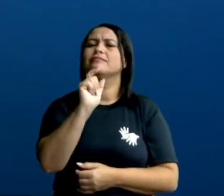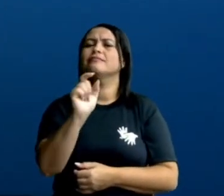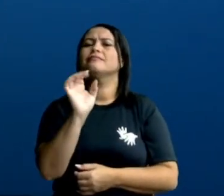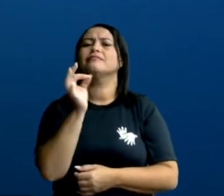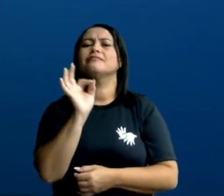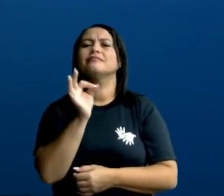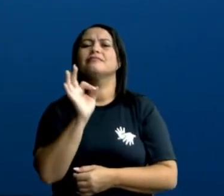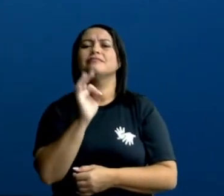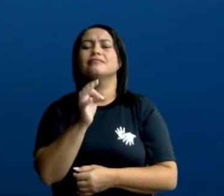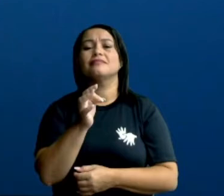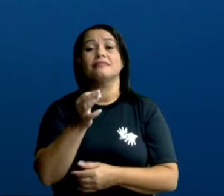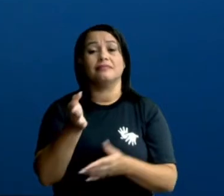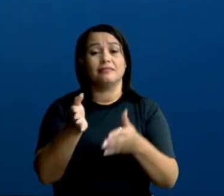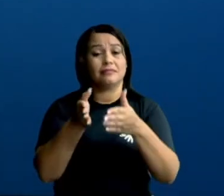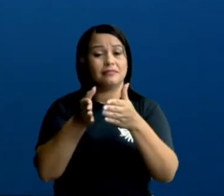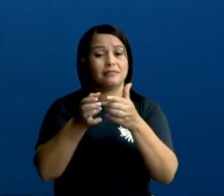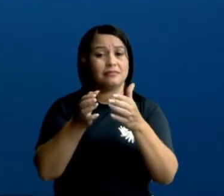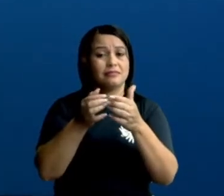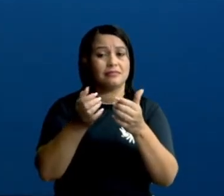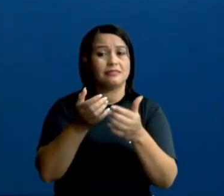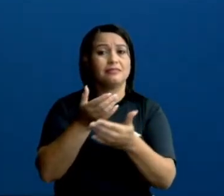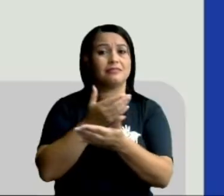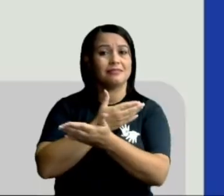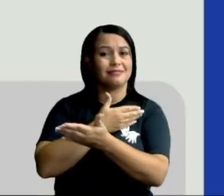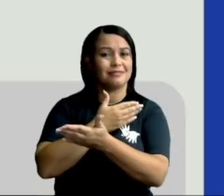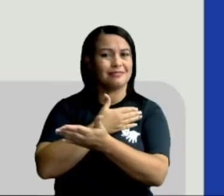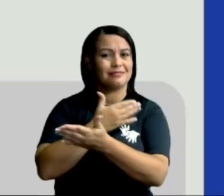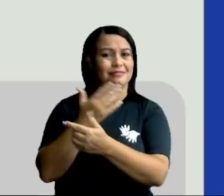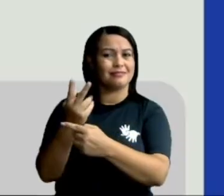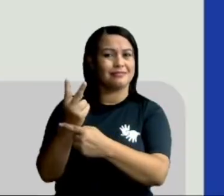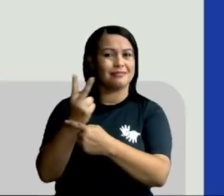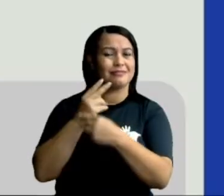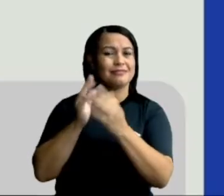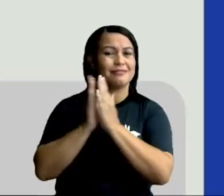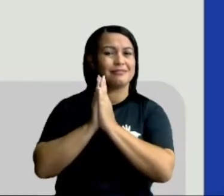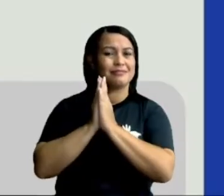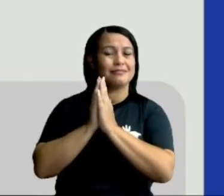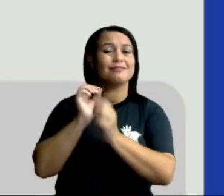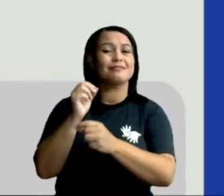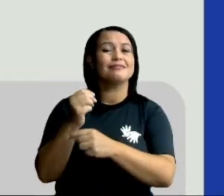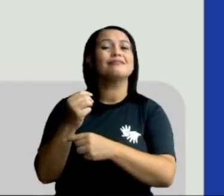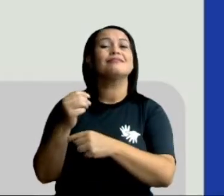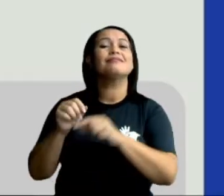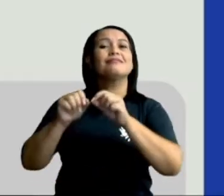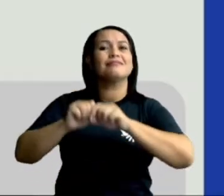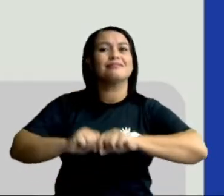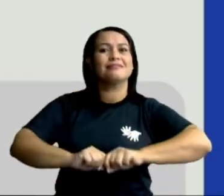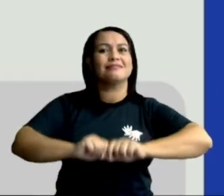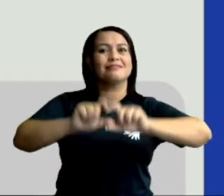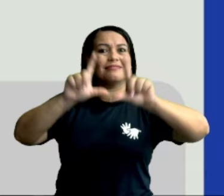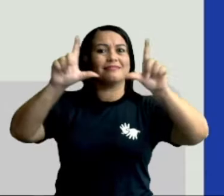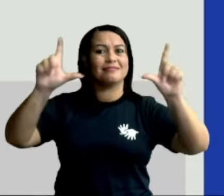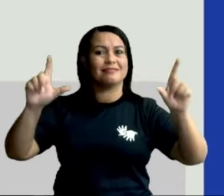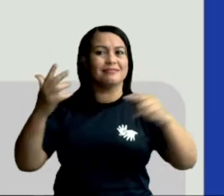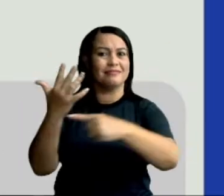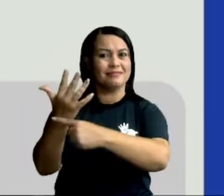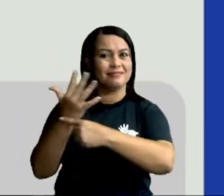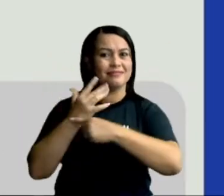tá certo? Vou pedir aqui para o coleguinha aumentar aqui essa imagem, tá? Então, veja.